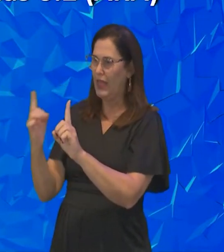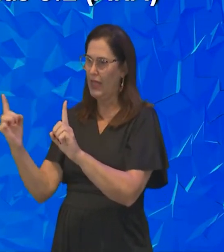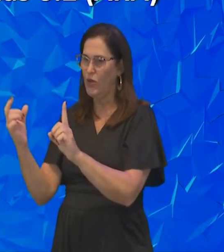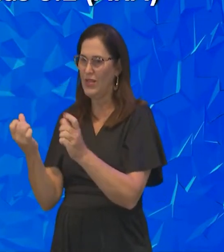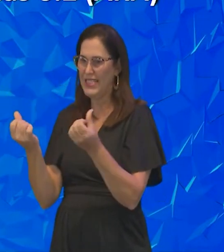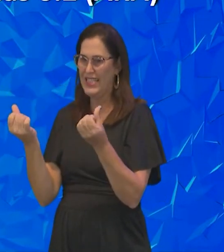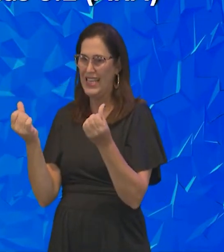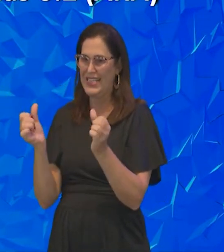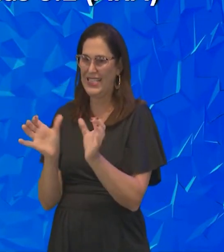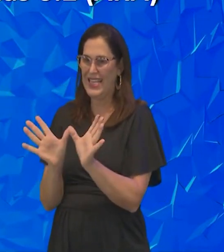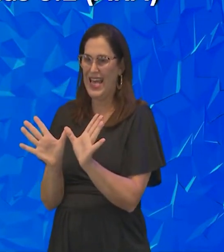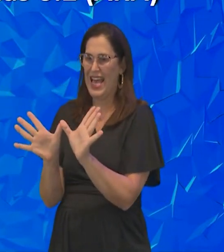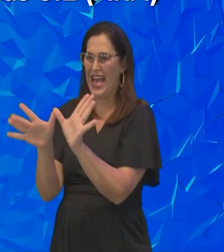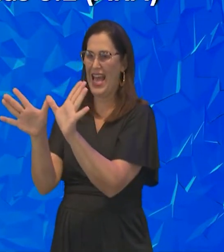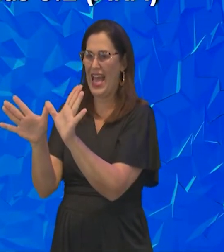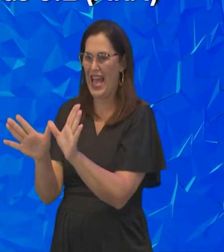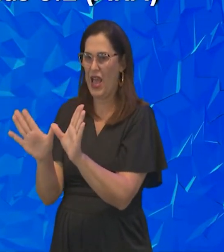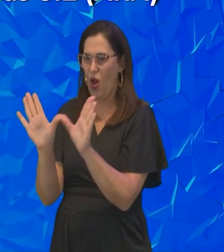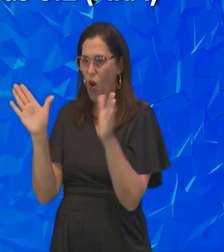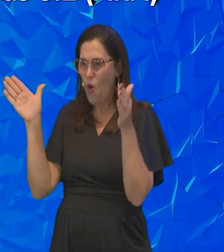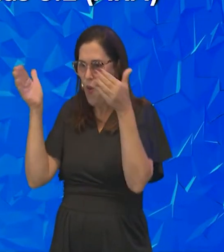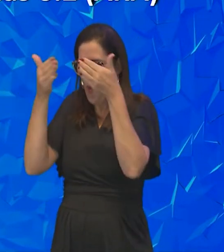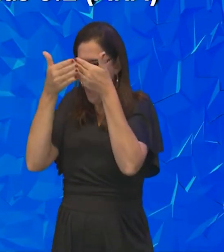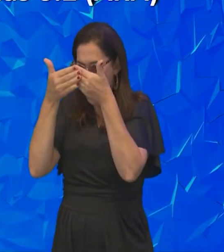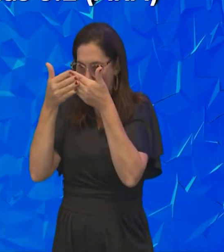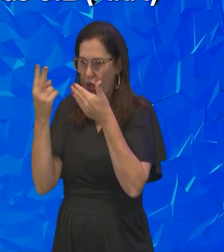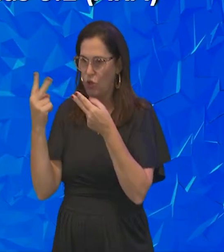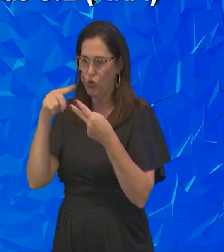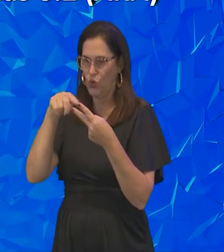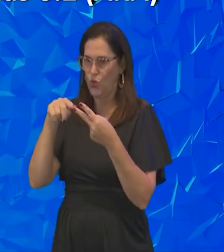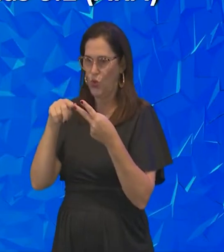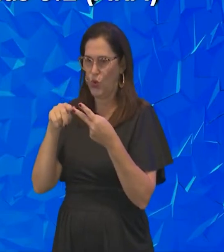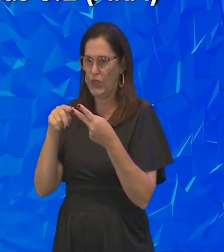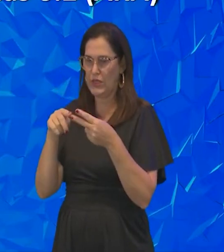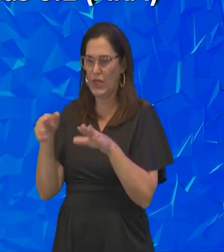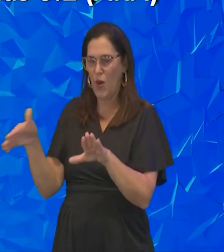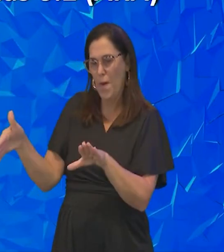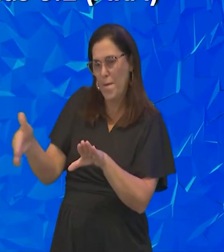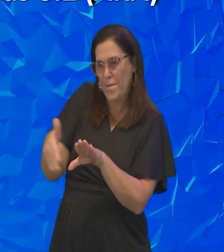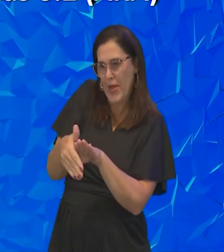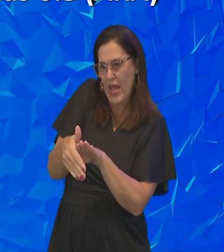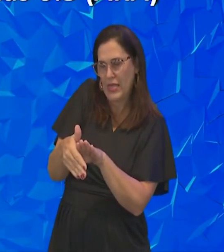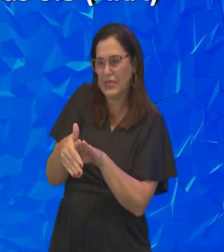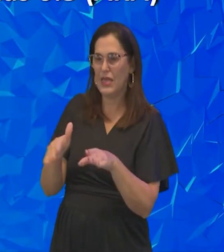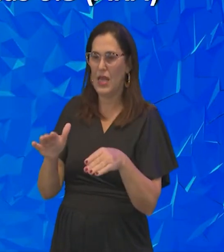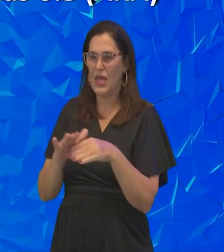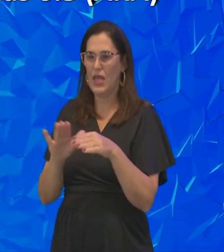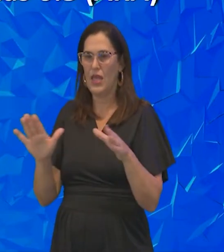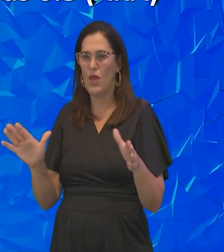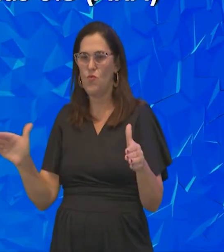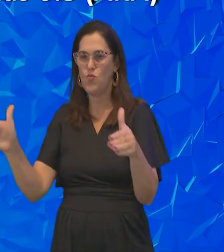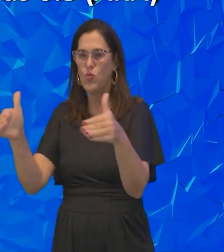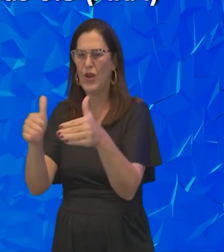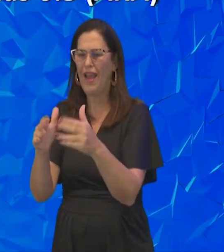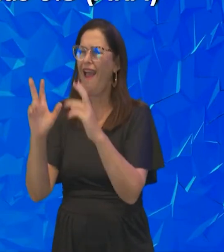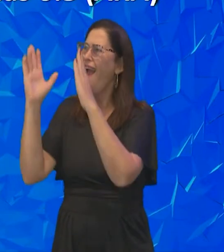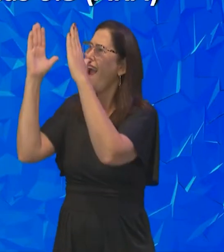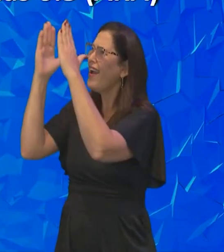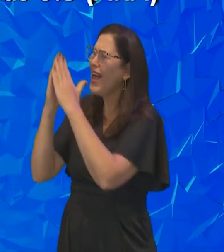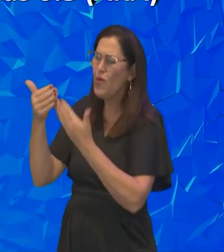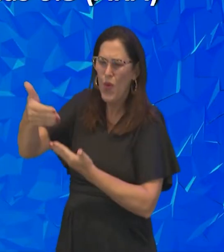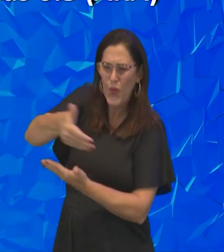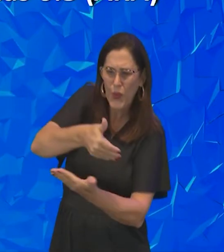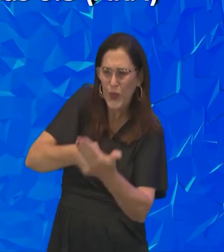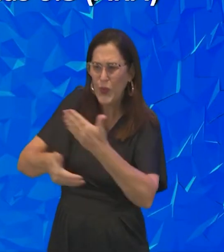6 asas, com 2 cobria o rosto, com 2 cobria os seus pés, e com 2 voava. E clamavam uns para